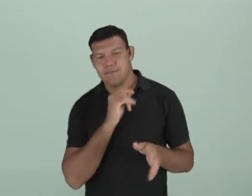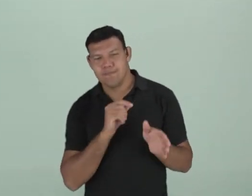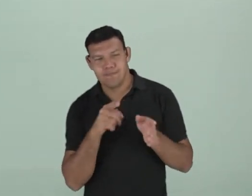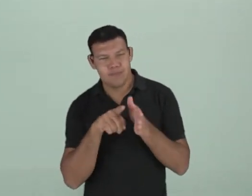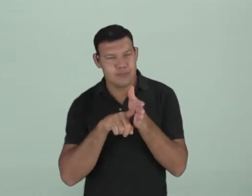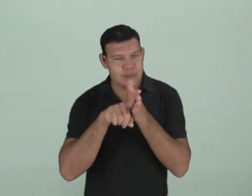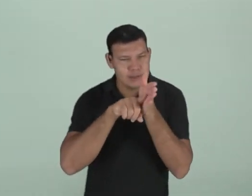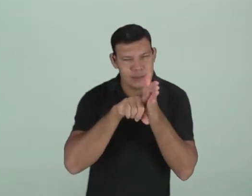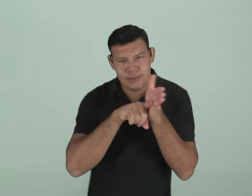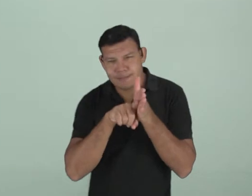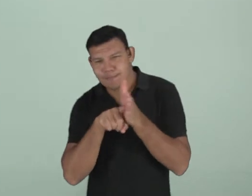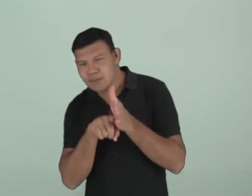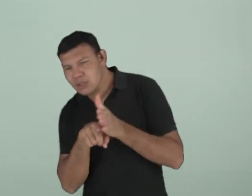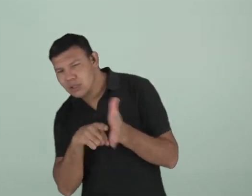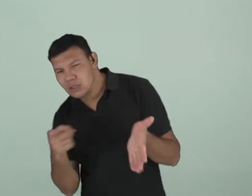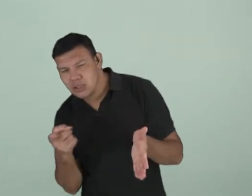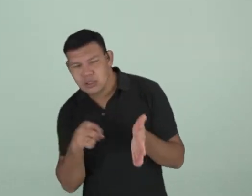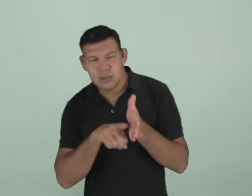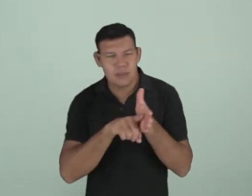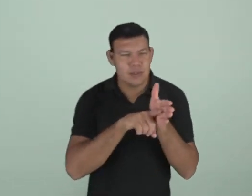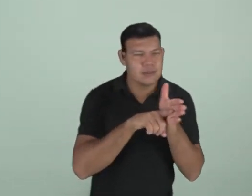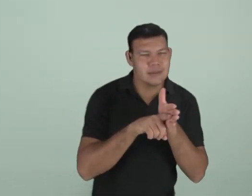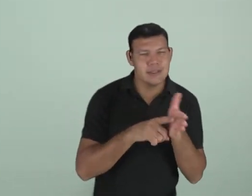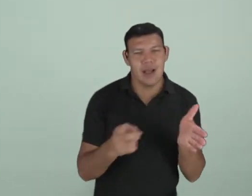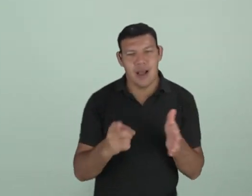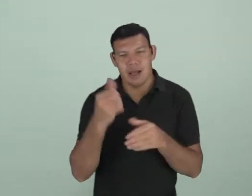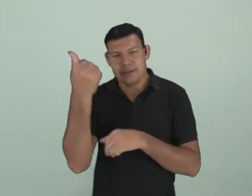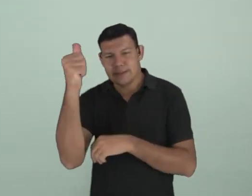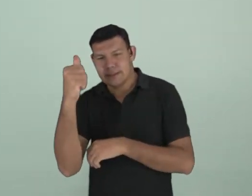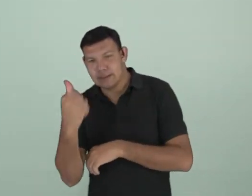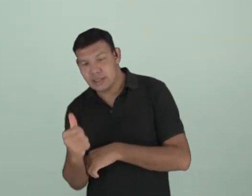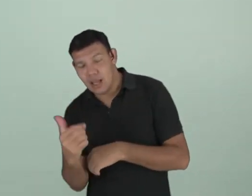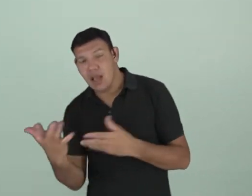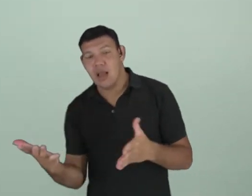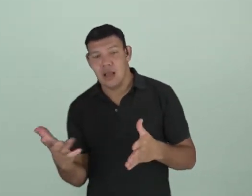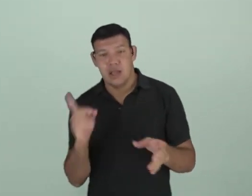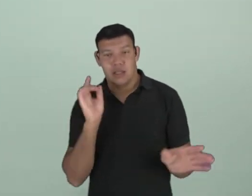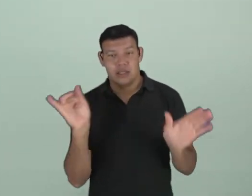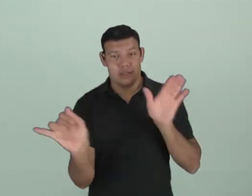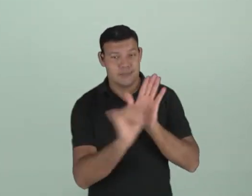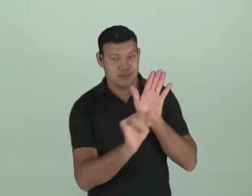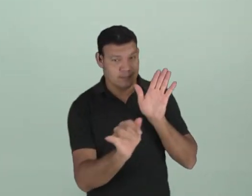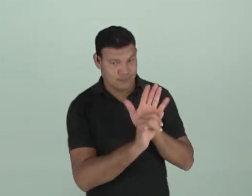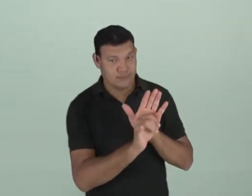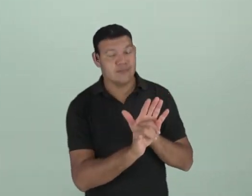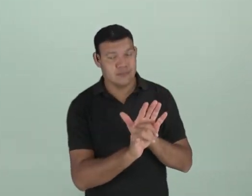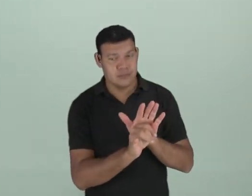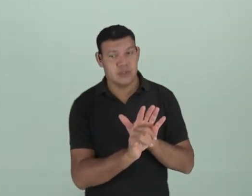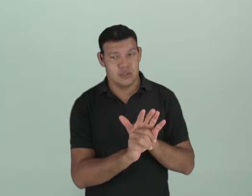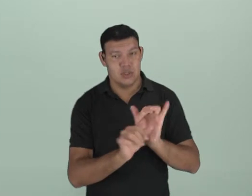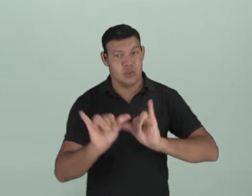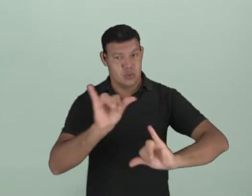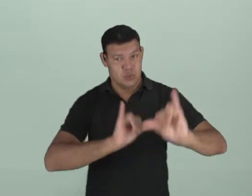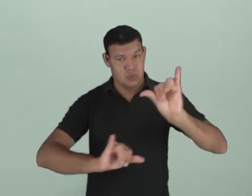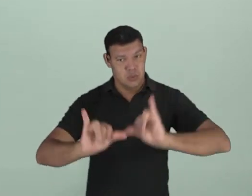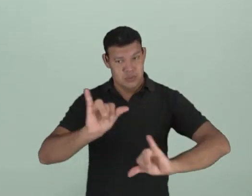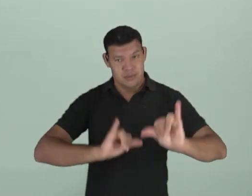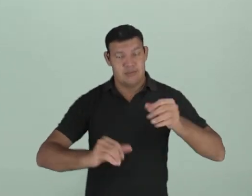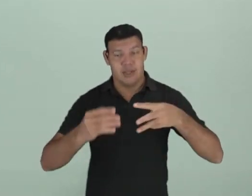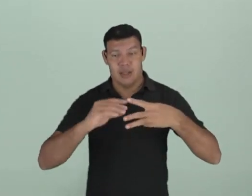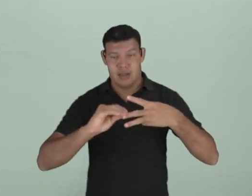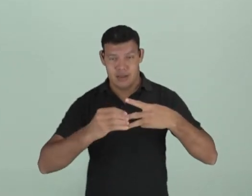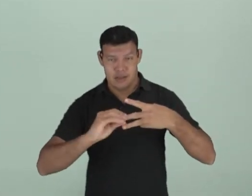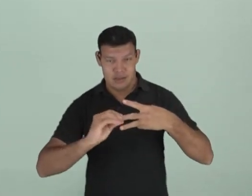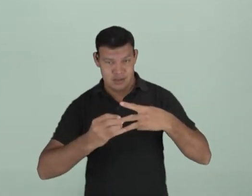células vão lá e vão começar a estudar esse antígeno, tá? A partir do momento que ele identifica esse antígeno, esse patógeno,